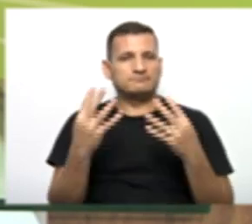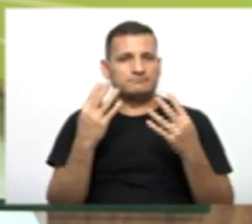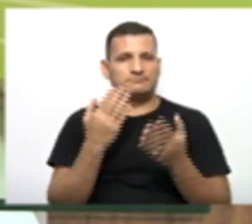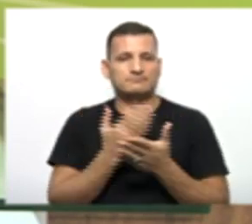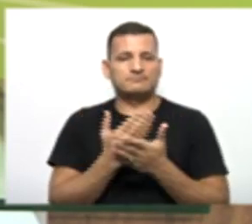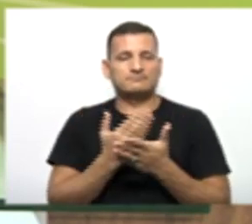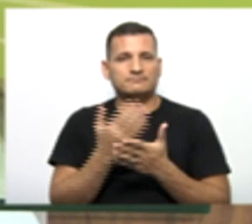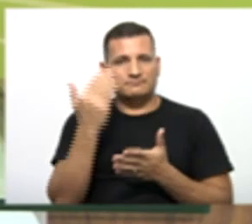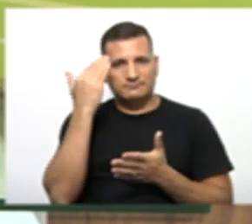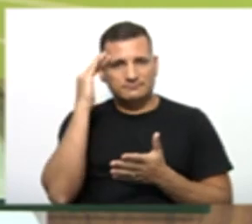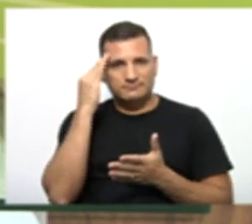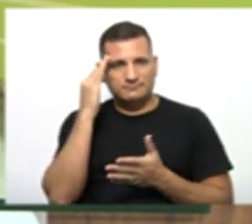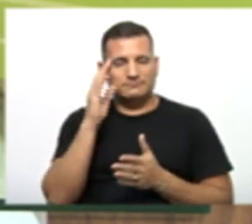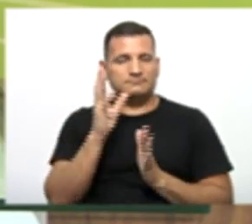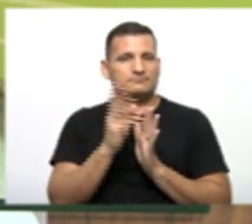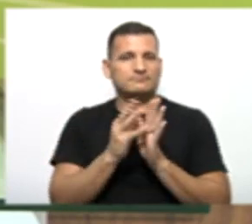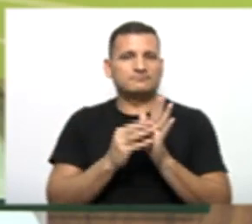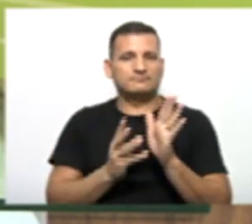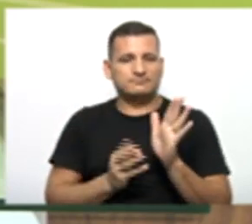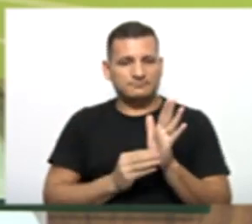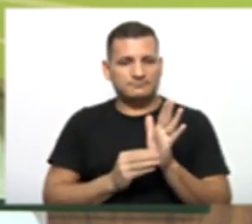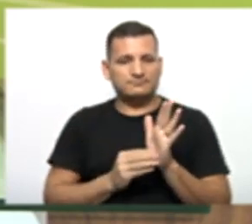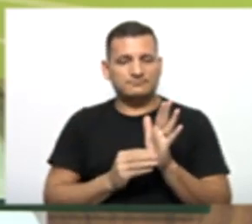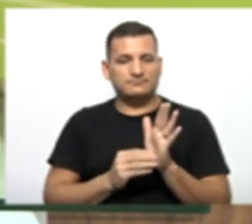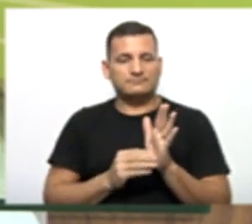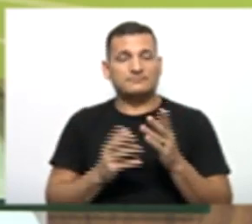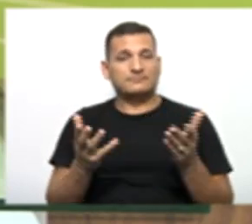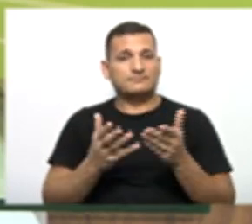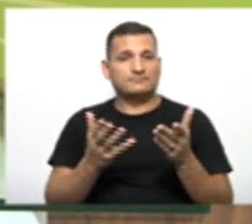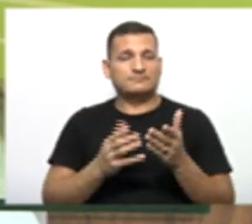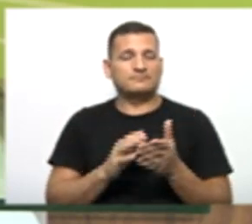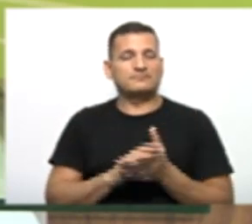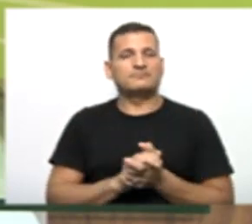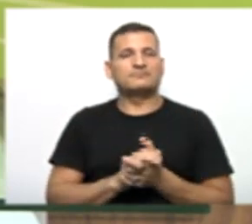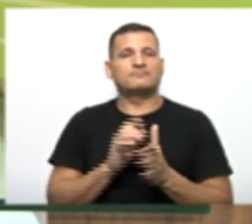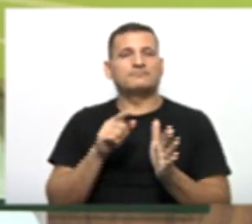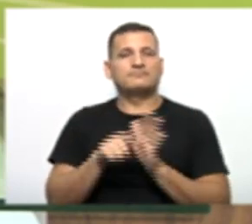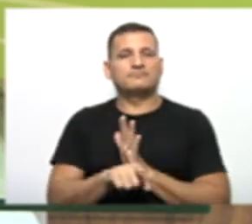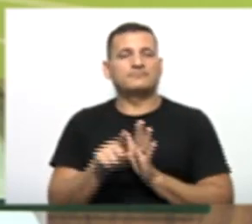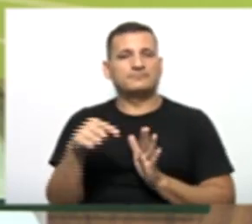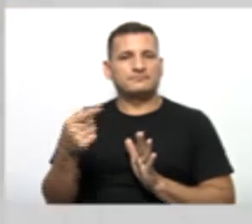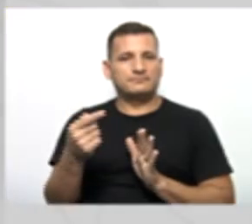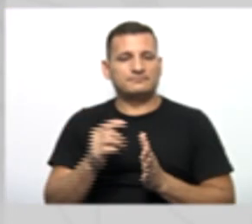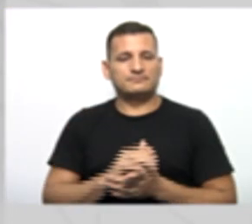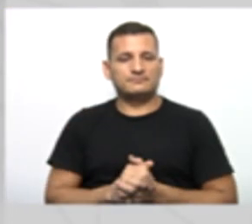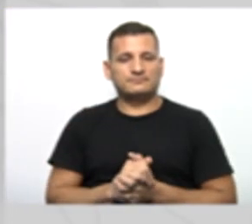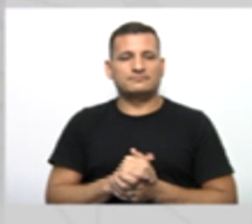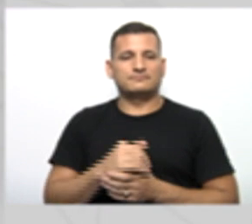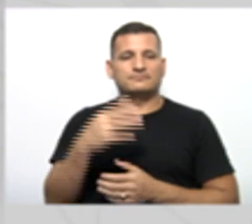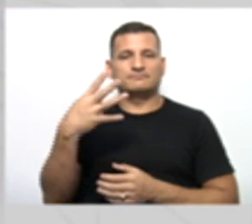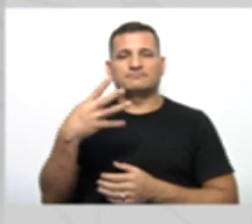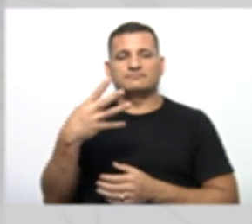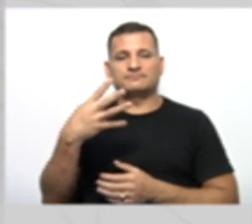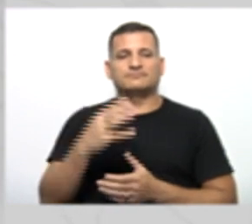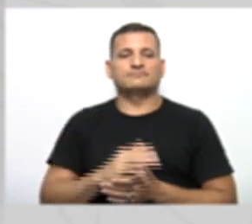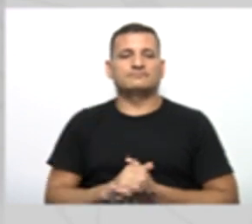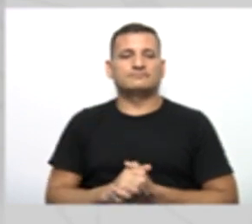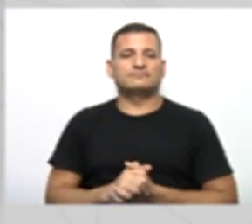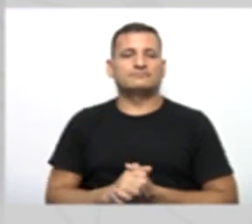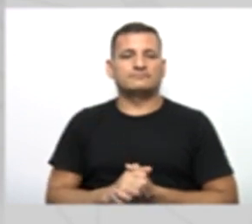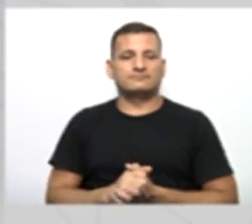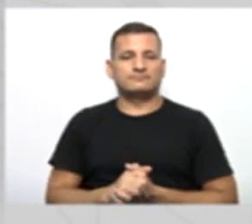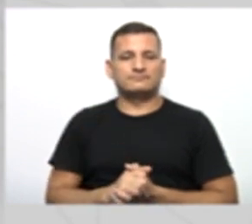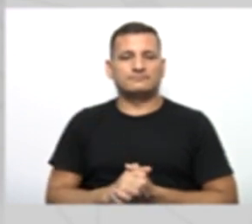e entenderam o conteúdo. E agora vamos para a próxima questão. A questão número